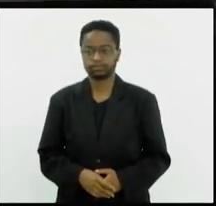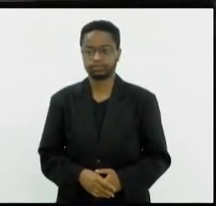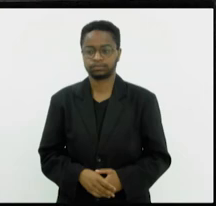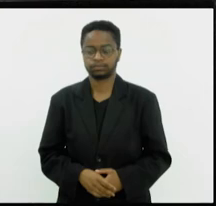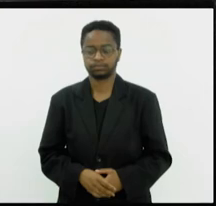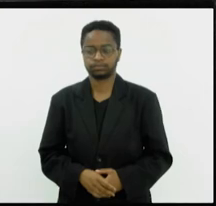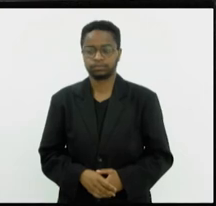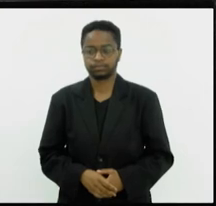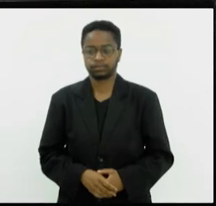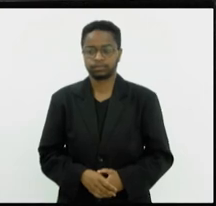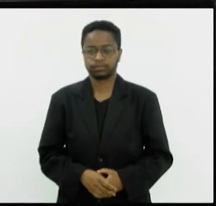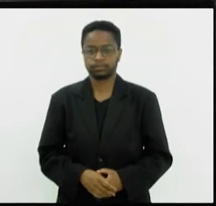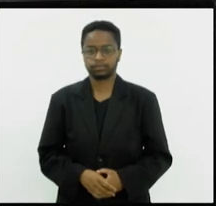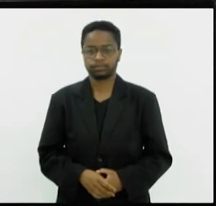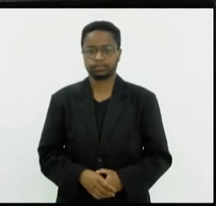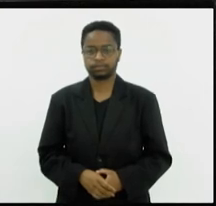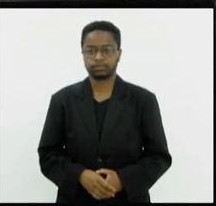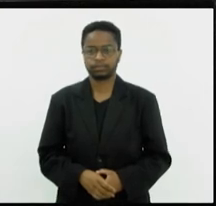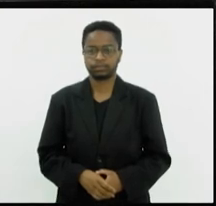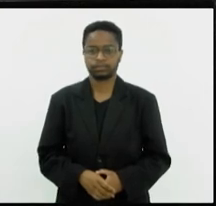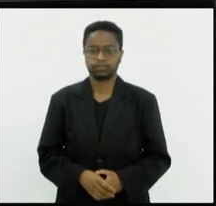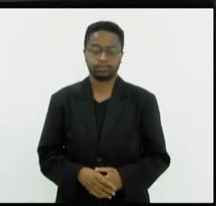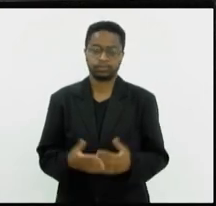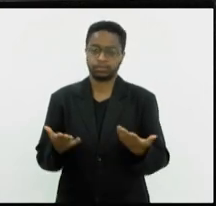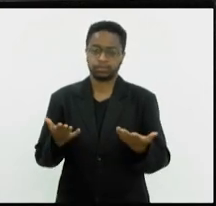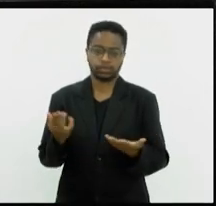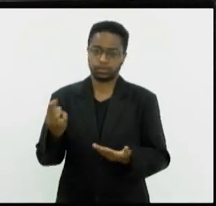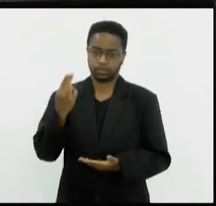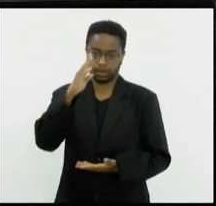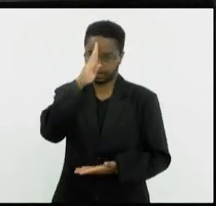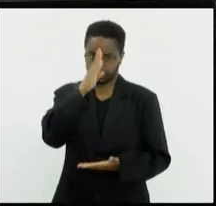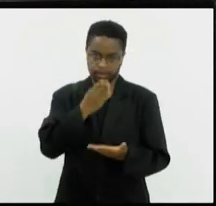esquerdo é um negócio Inacreditável